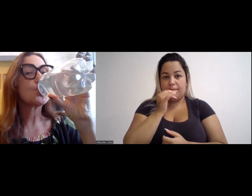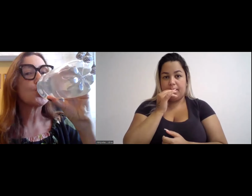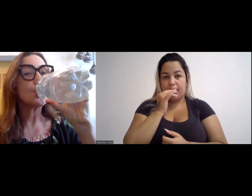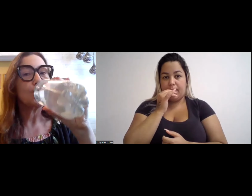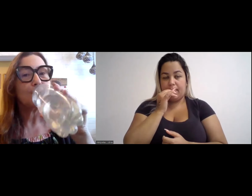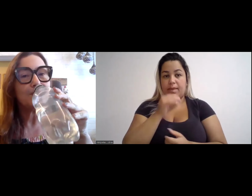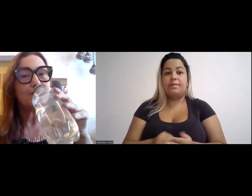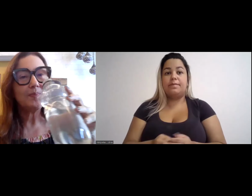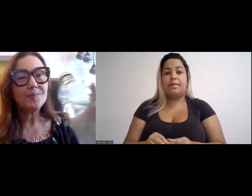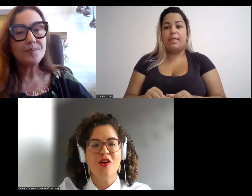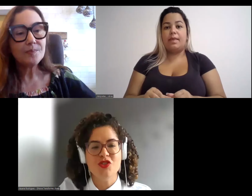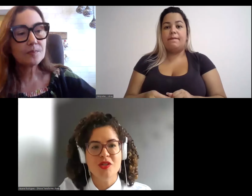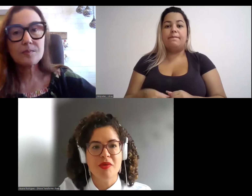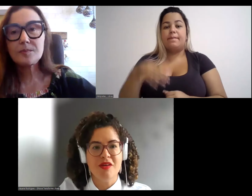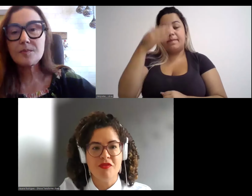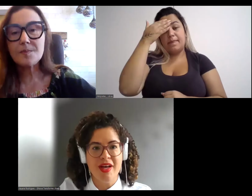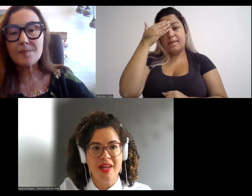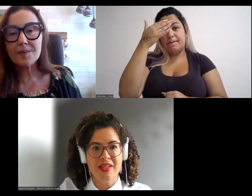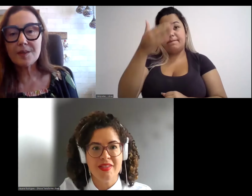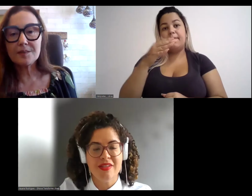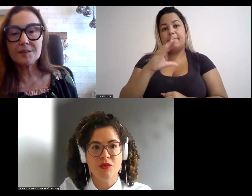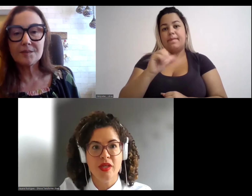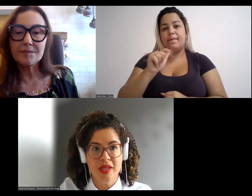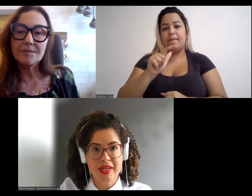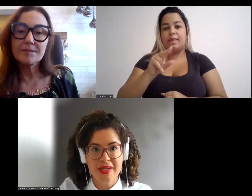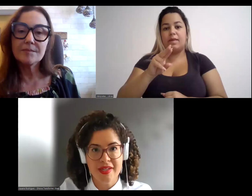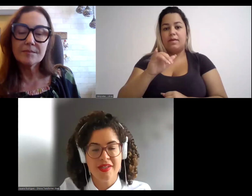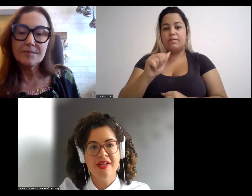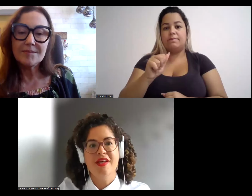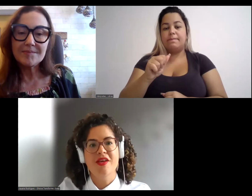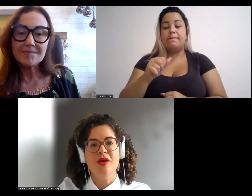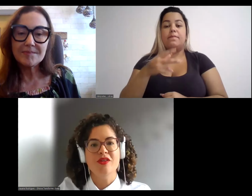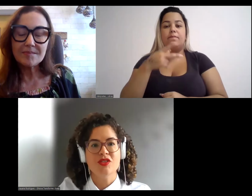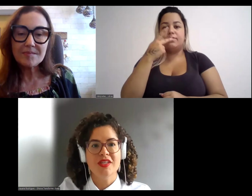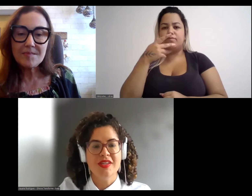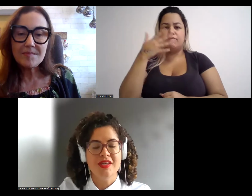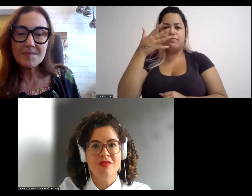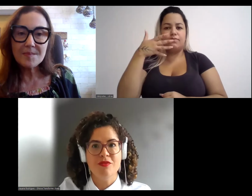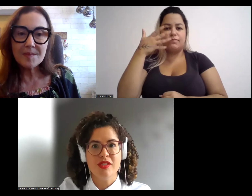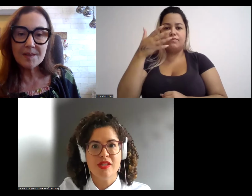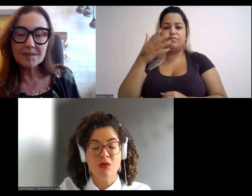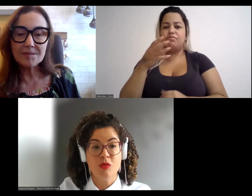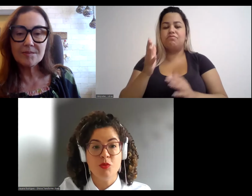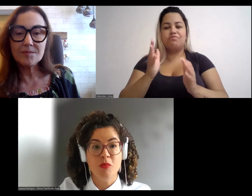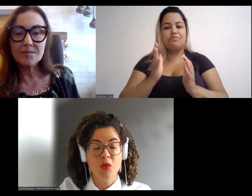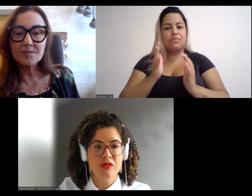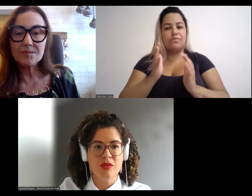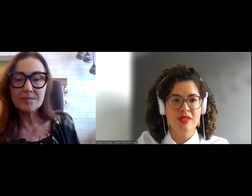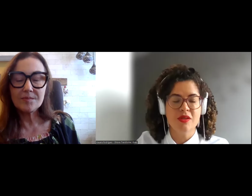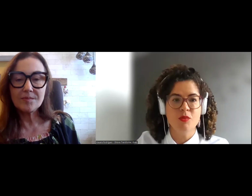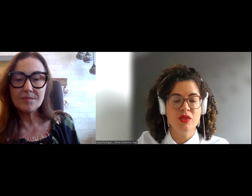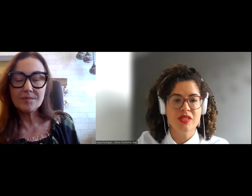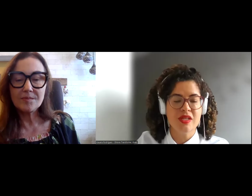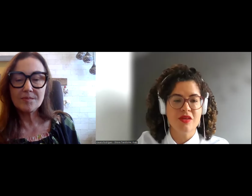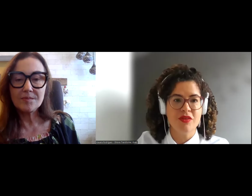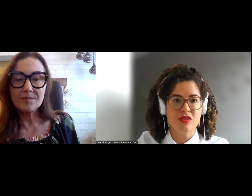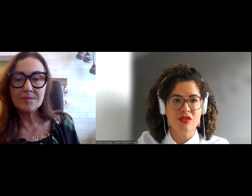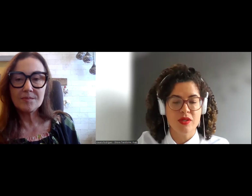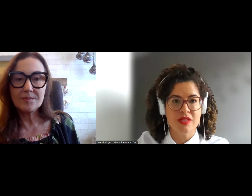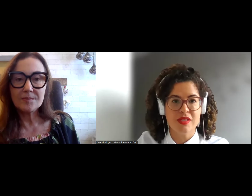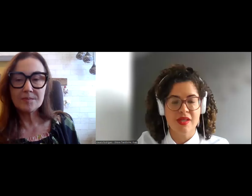Nossa, muito obrigada, Cláudia, pela fala tão rica. Eu acho que você contribui muito, assim, com